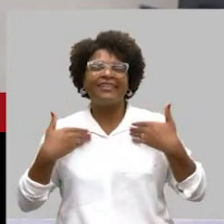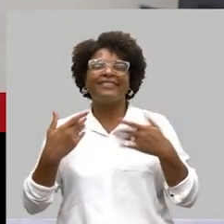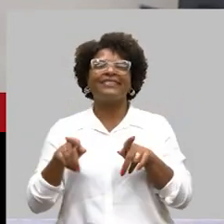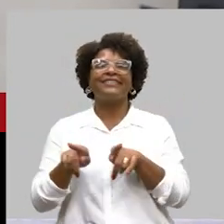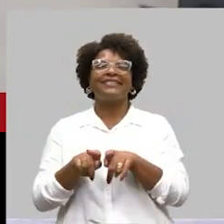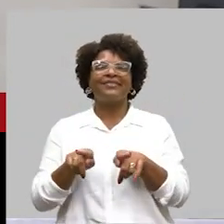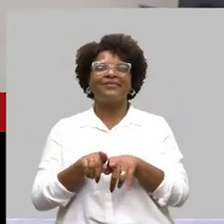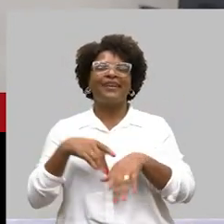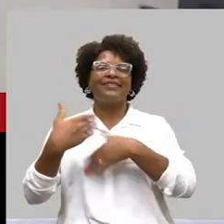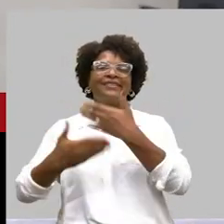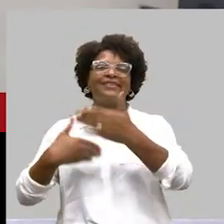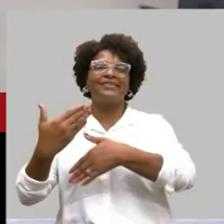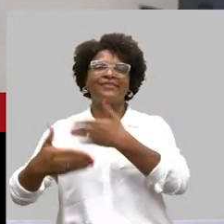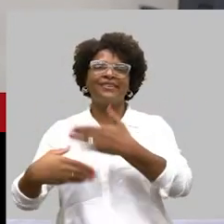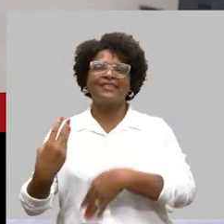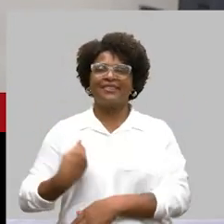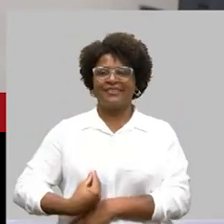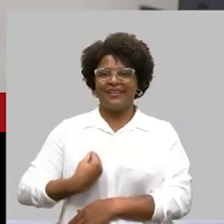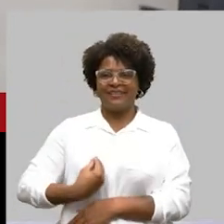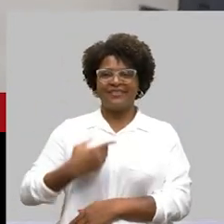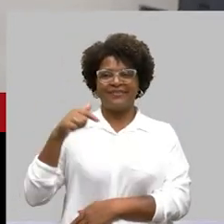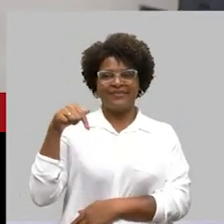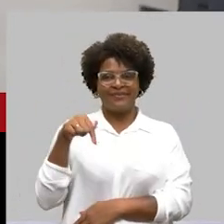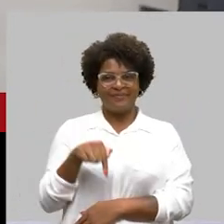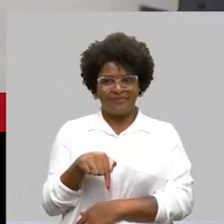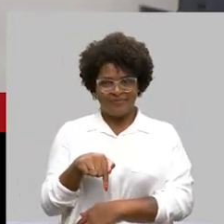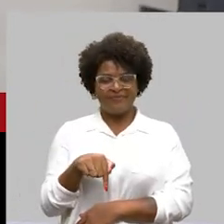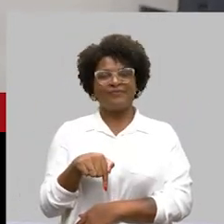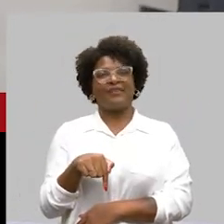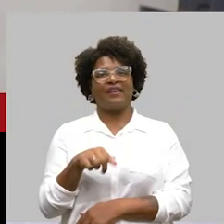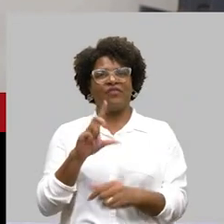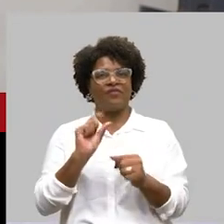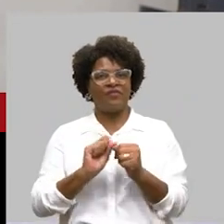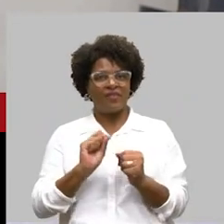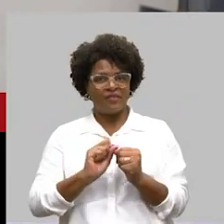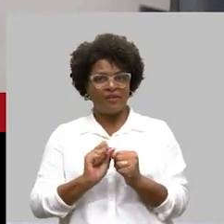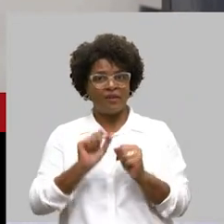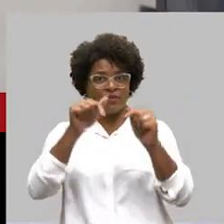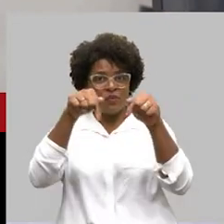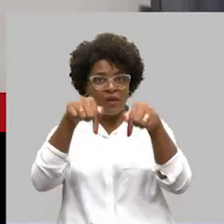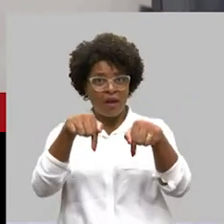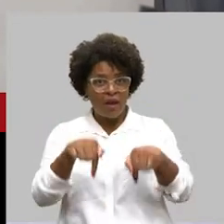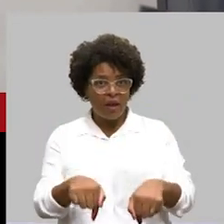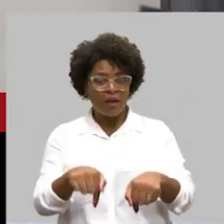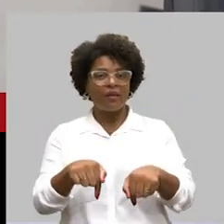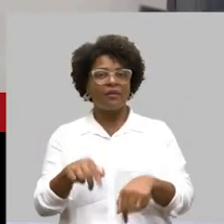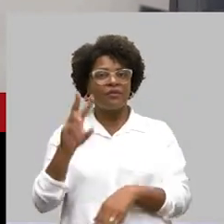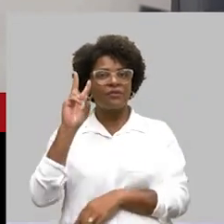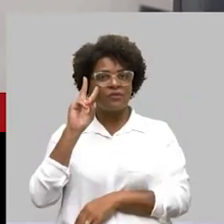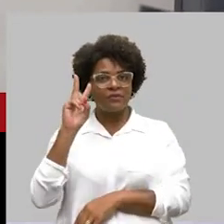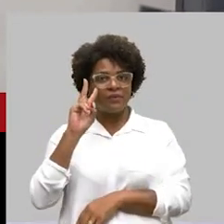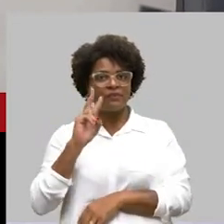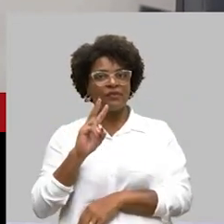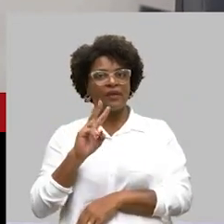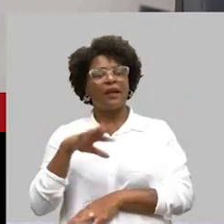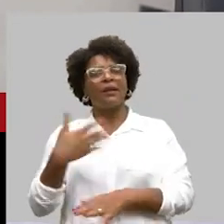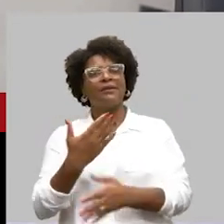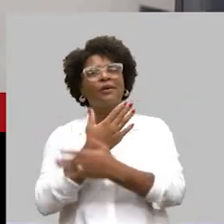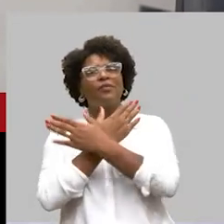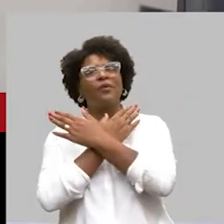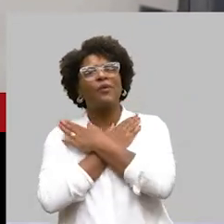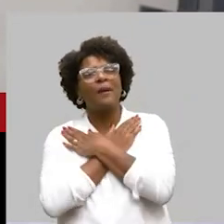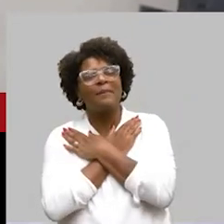participativo como que nós estamos construindo aqui nesta segunda-feira então deixar o meu abraço pro